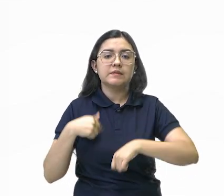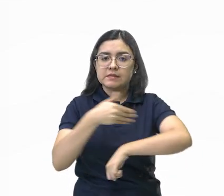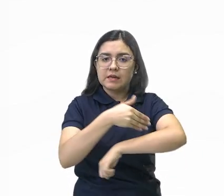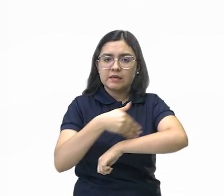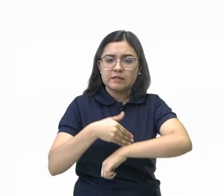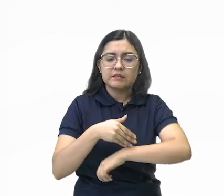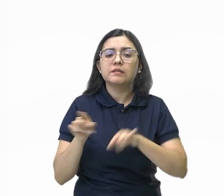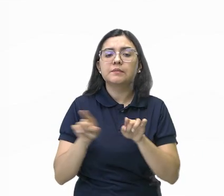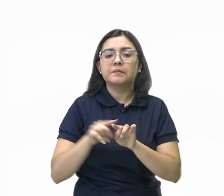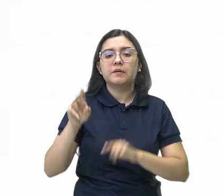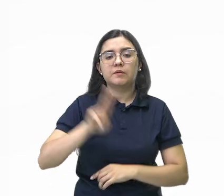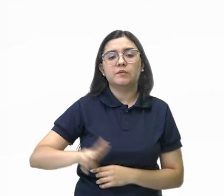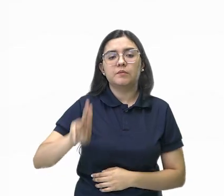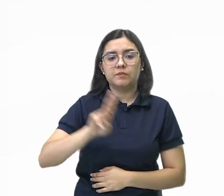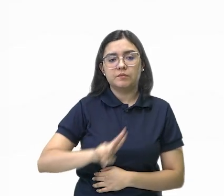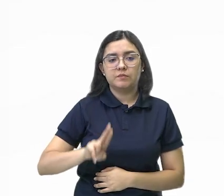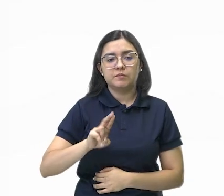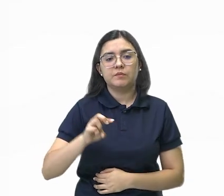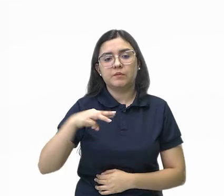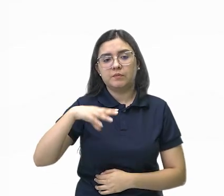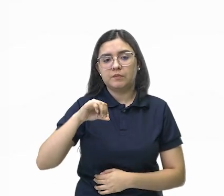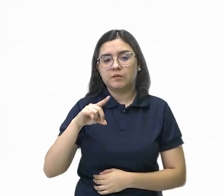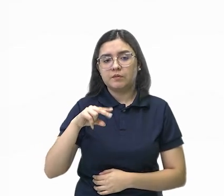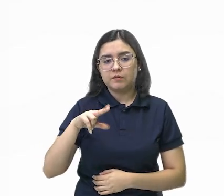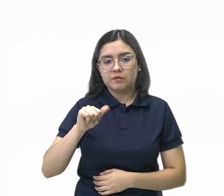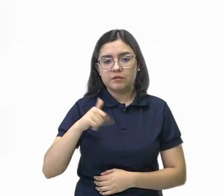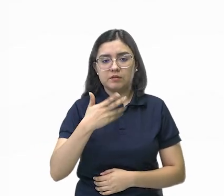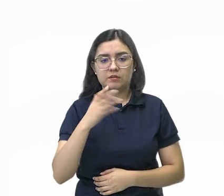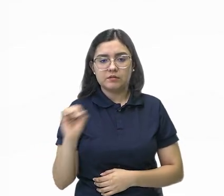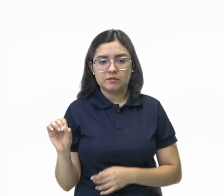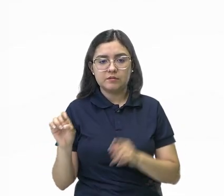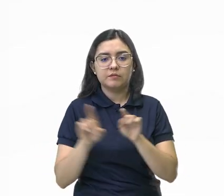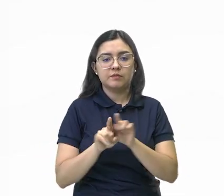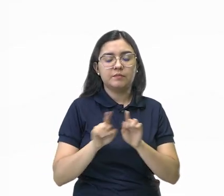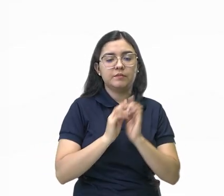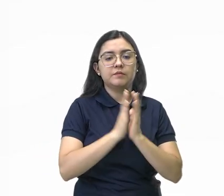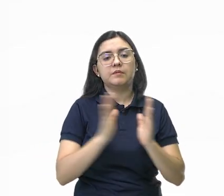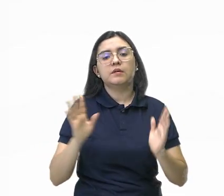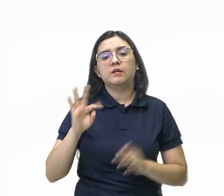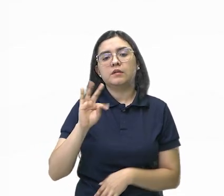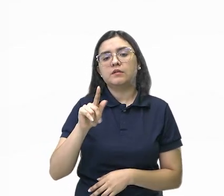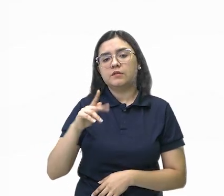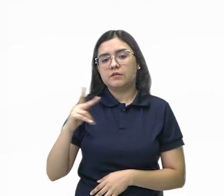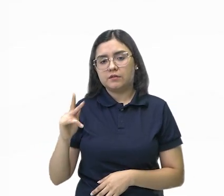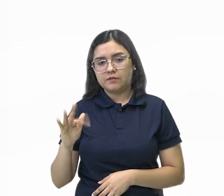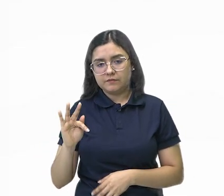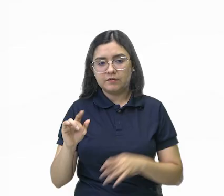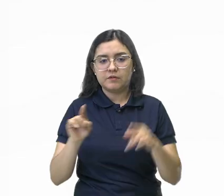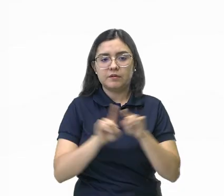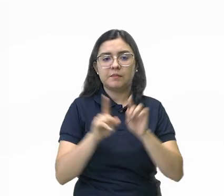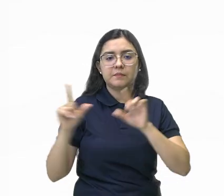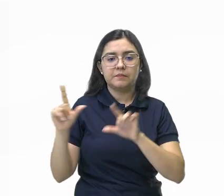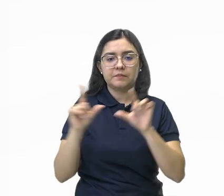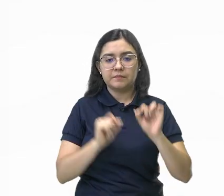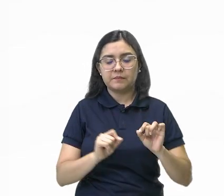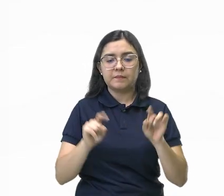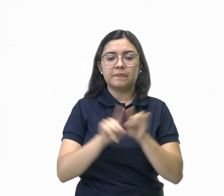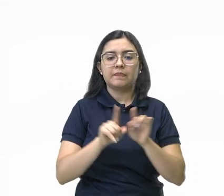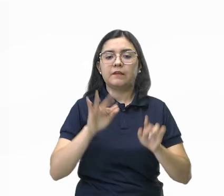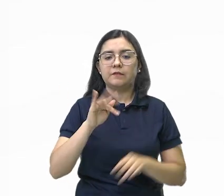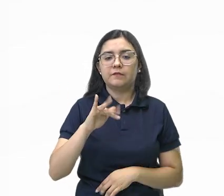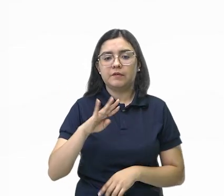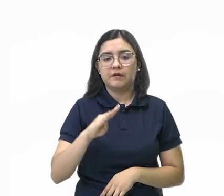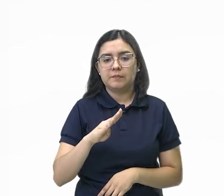aí o uso da modulação, né, de uma sequência aí de proteína para reduzir a fibrose,